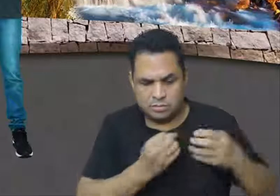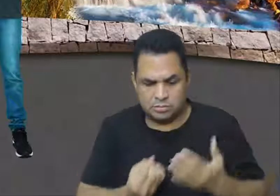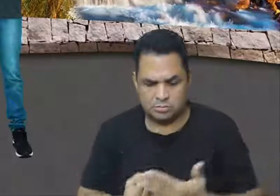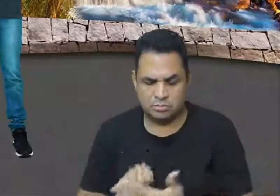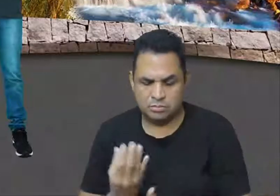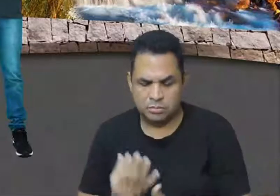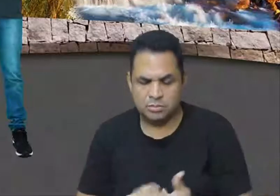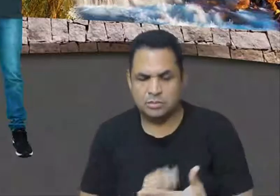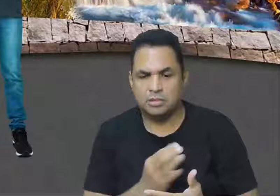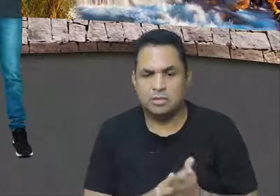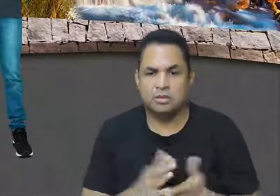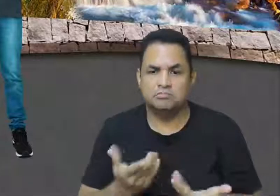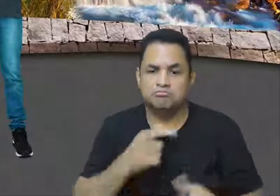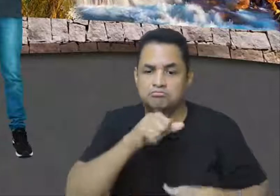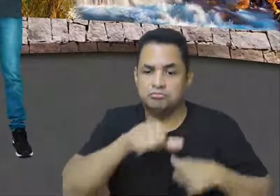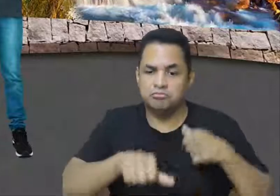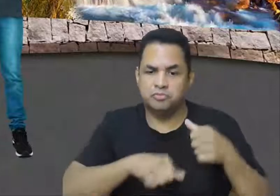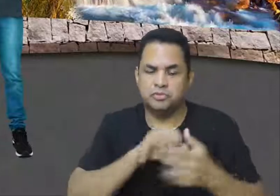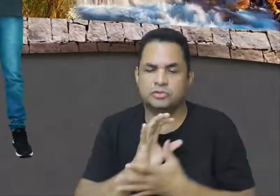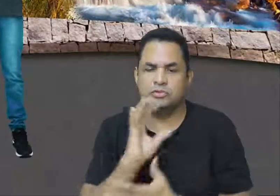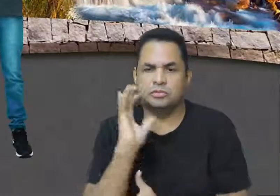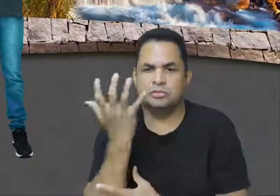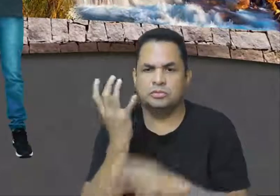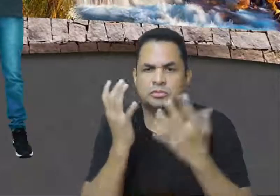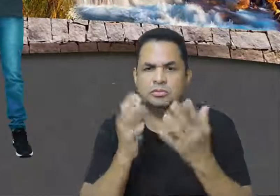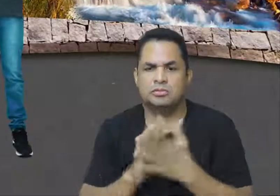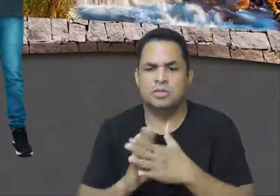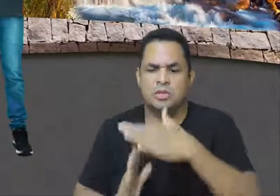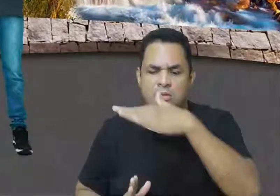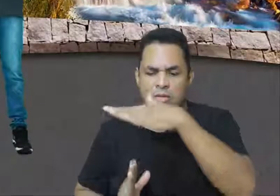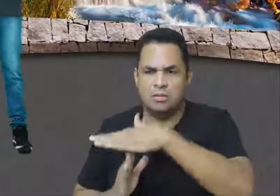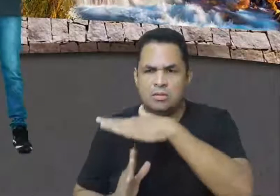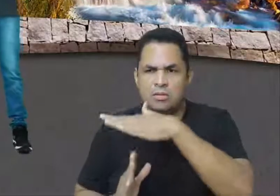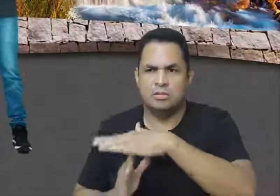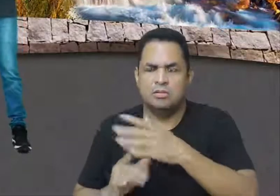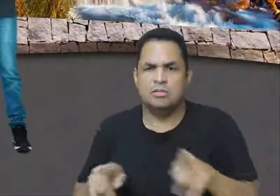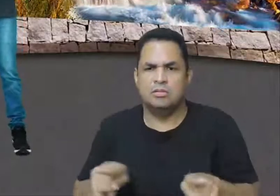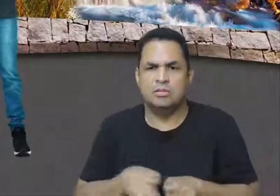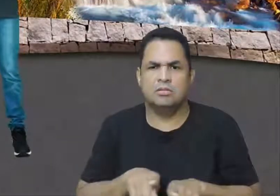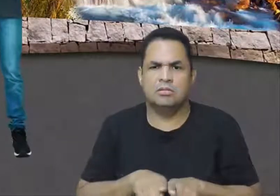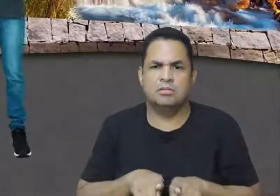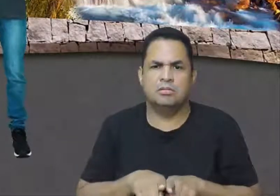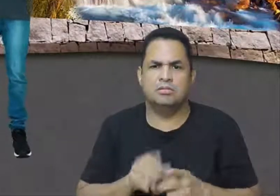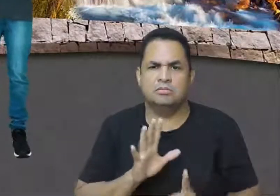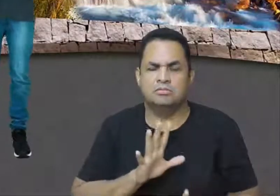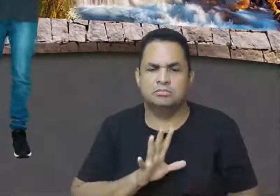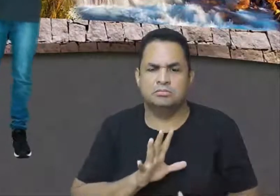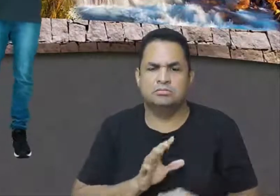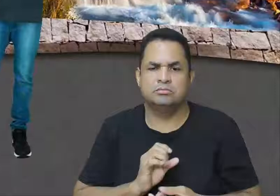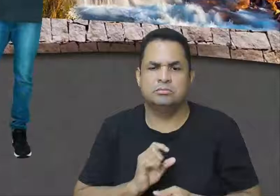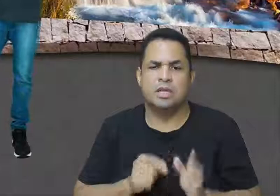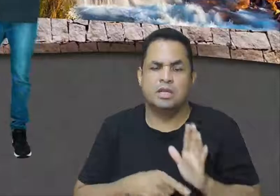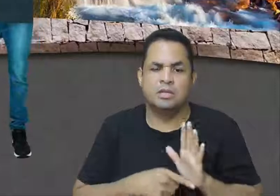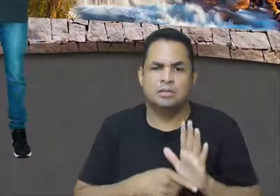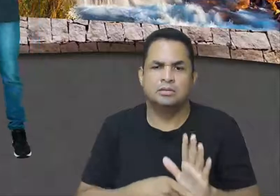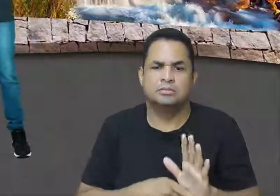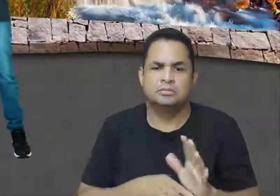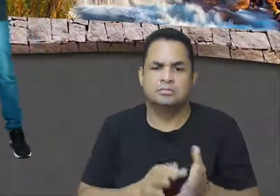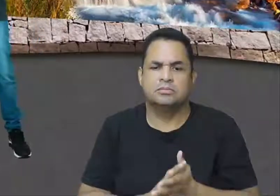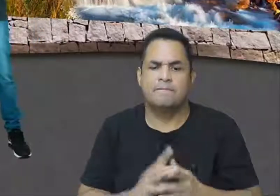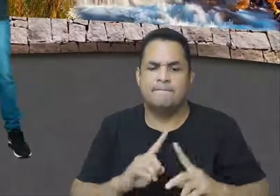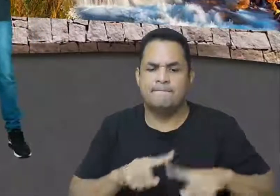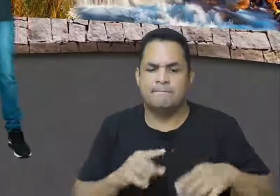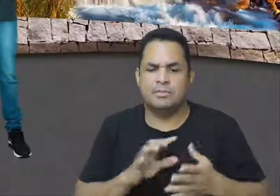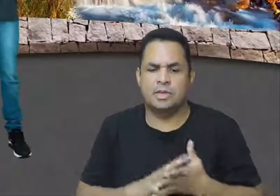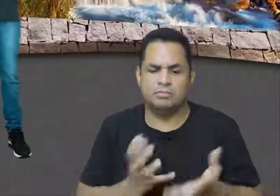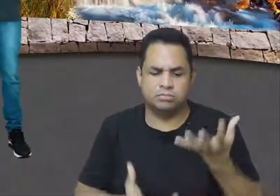traz o desmatamento. O efeito estufa também tem a sua contribuição no desmatamento, mas a queima dos combustíveis